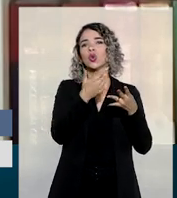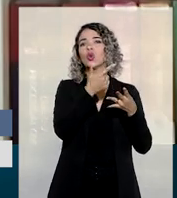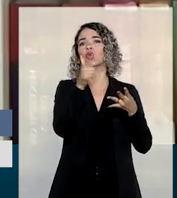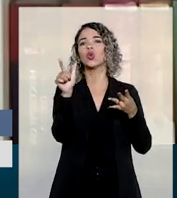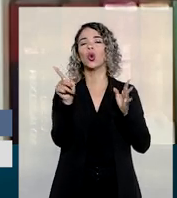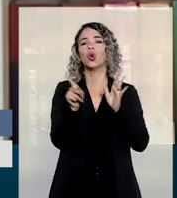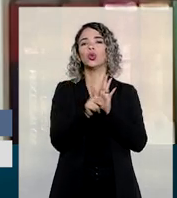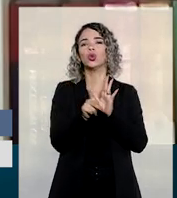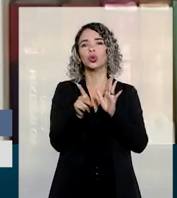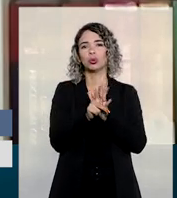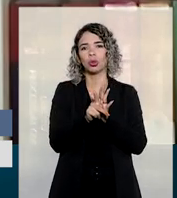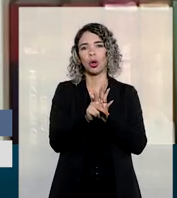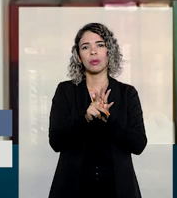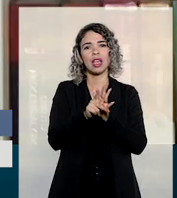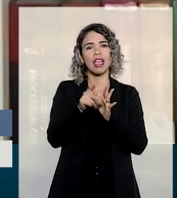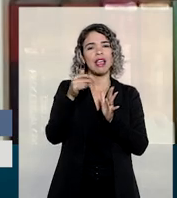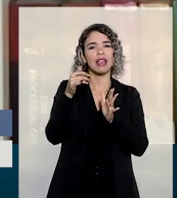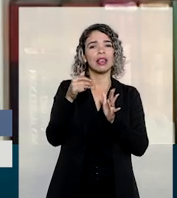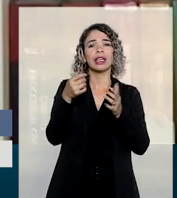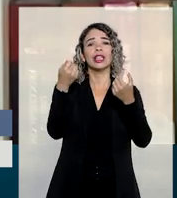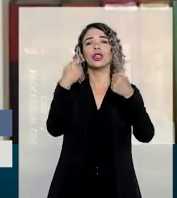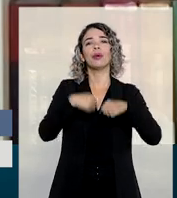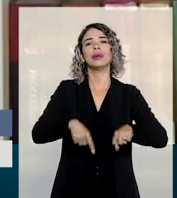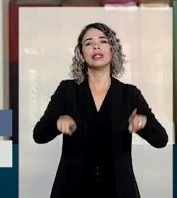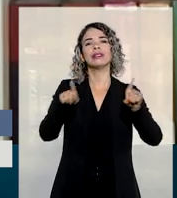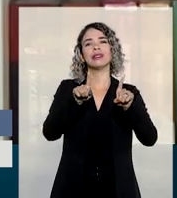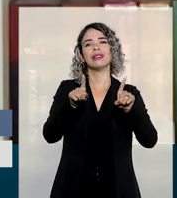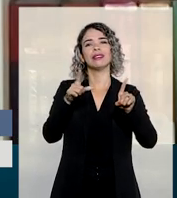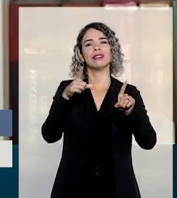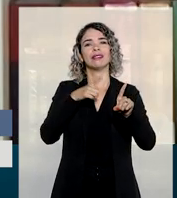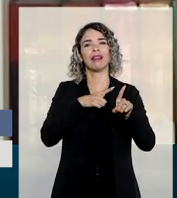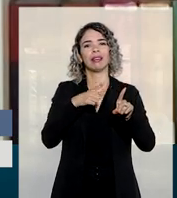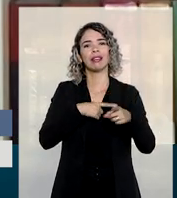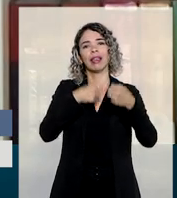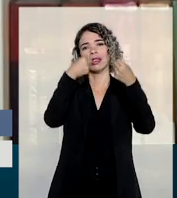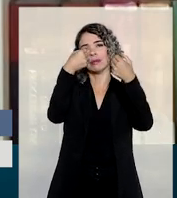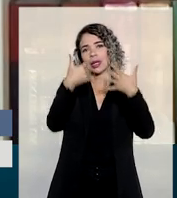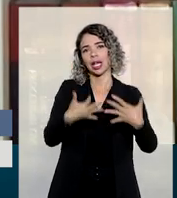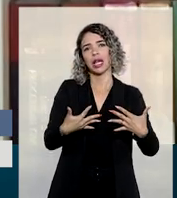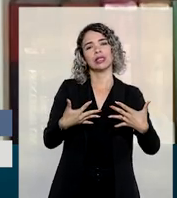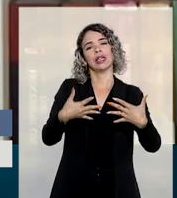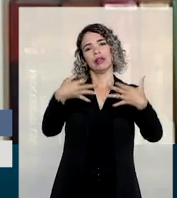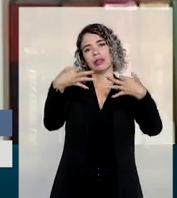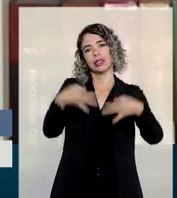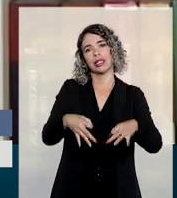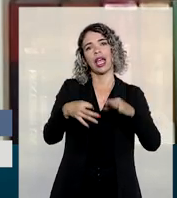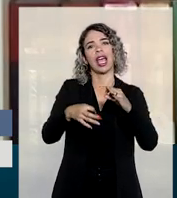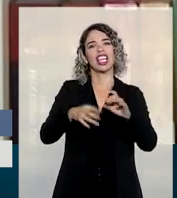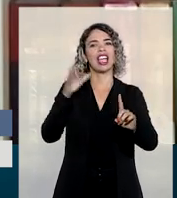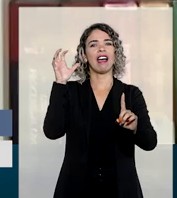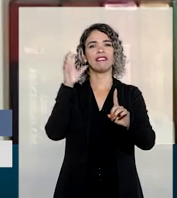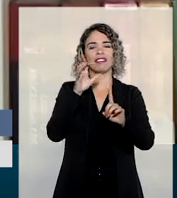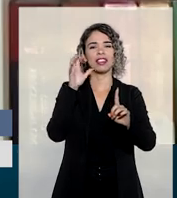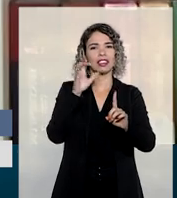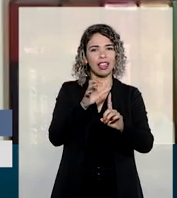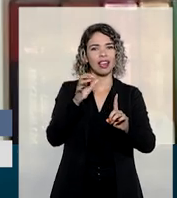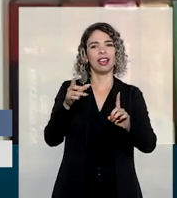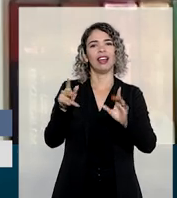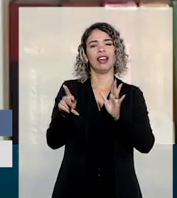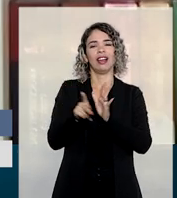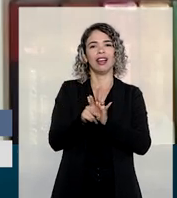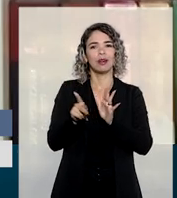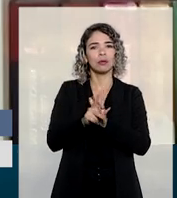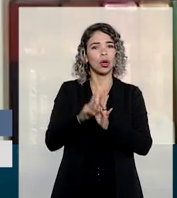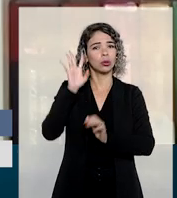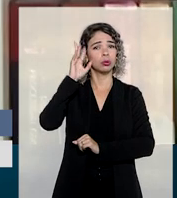determinados recursos no âmbito do STJ, sem necessariamente que houvesse uma justificativa lógica para isso. Né? Tanto